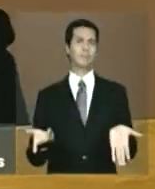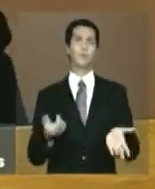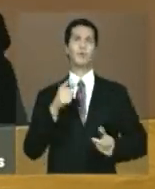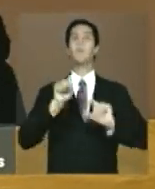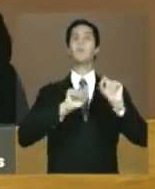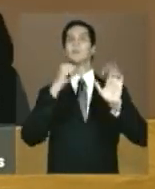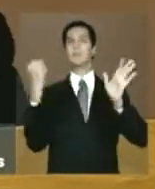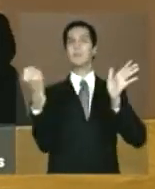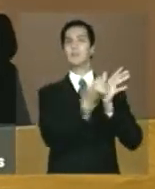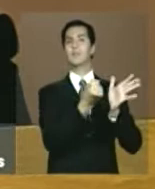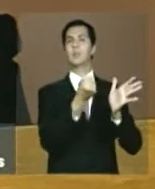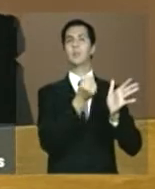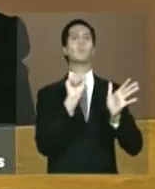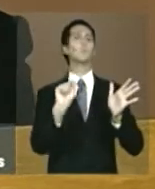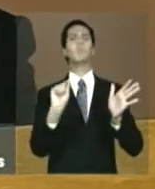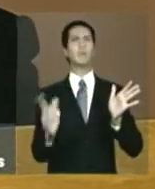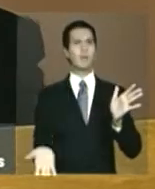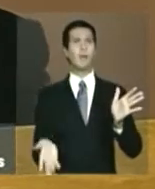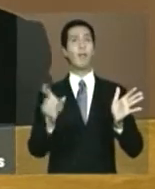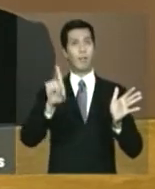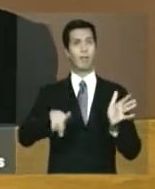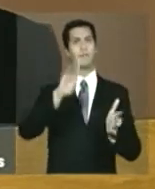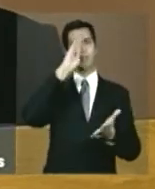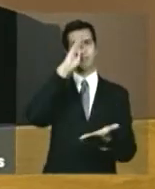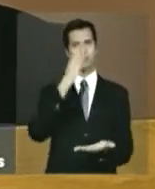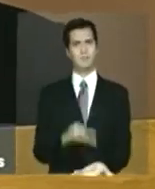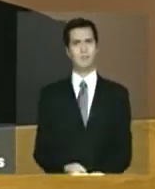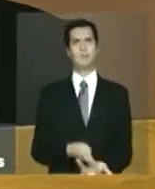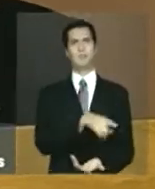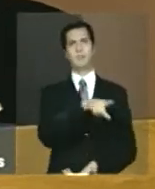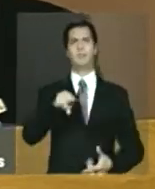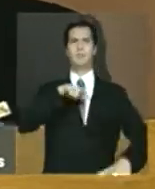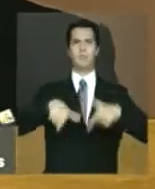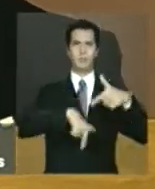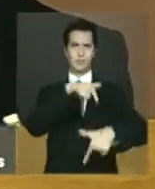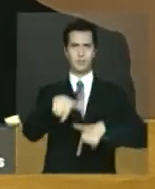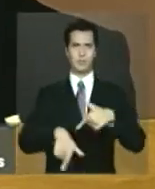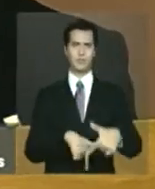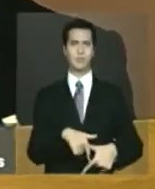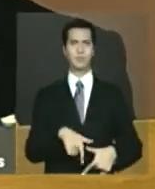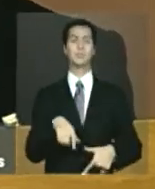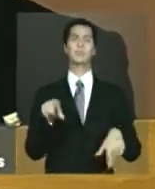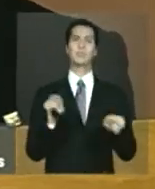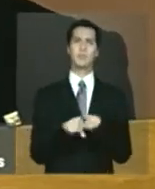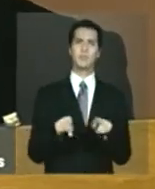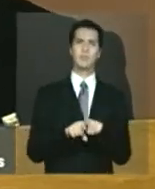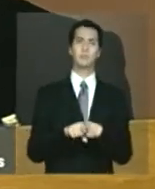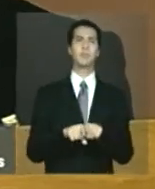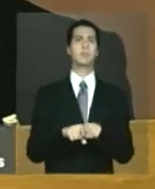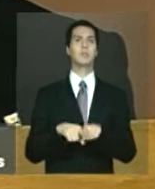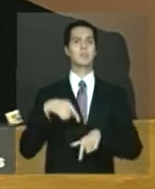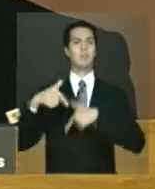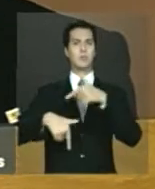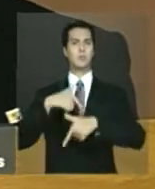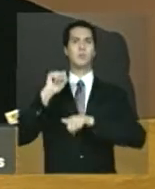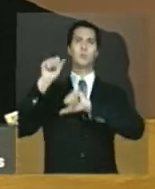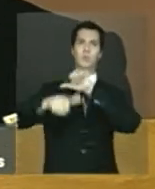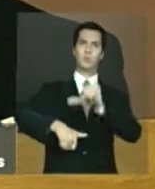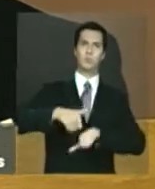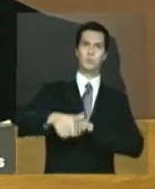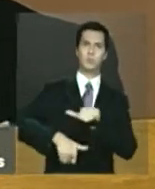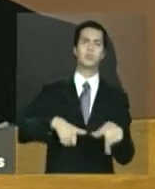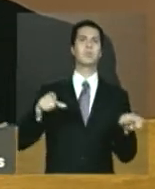representa o reconhecimento do trabalho feito por vocês das mudanças efetivas no mundo do trabalho do